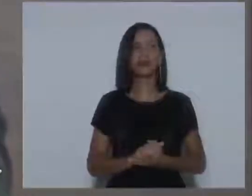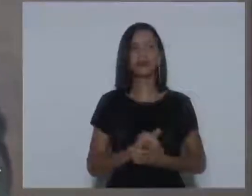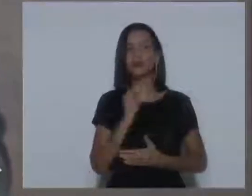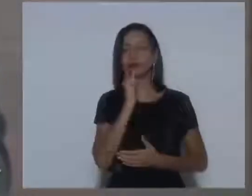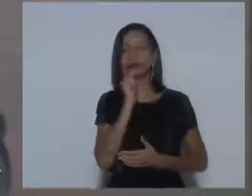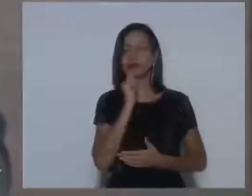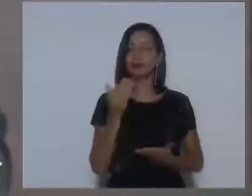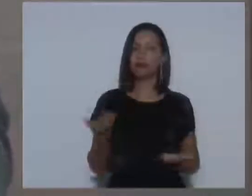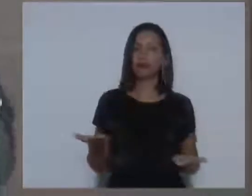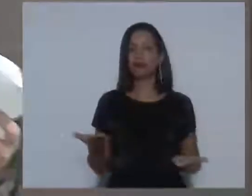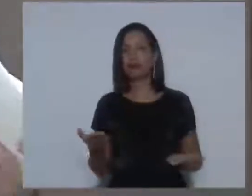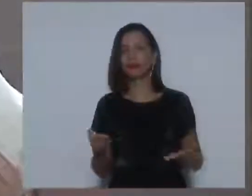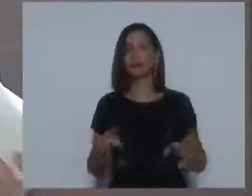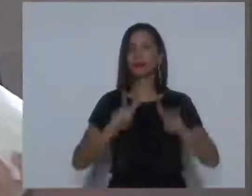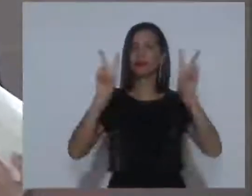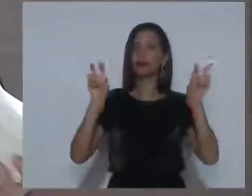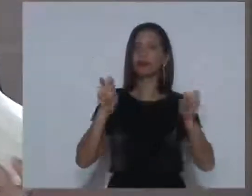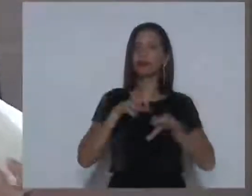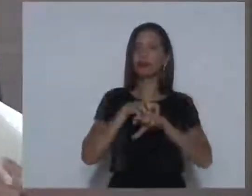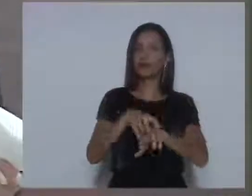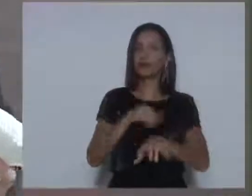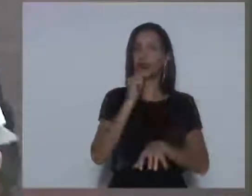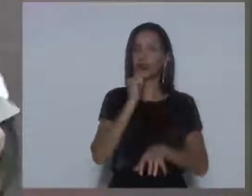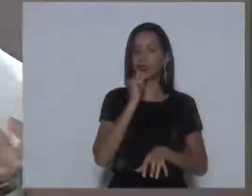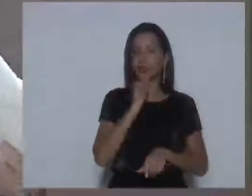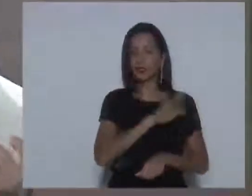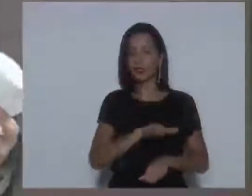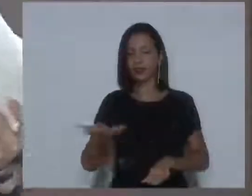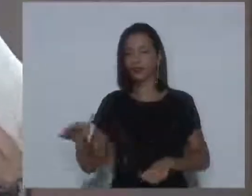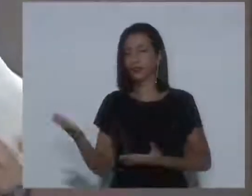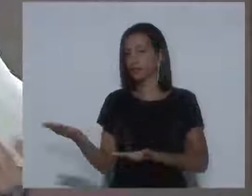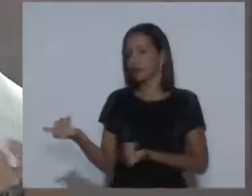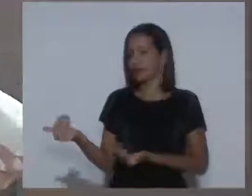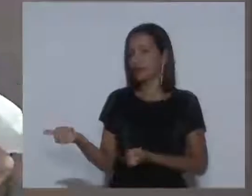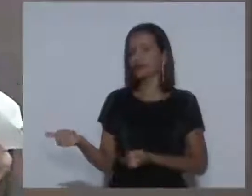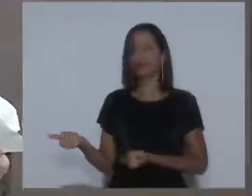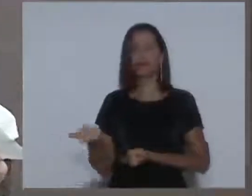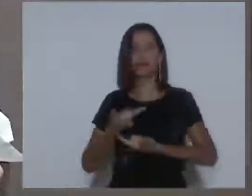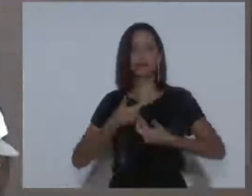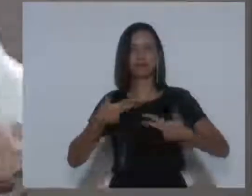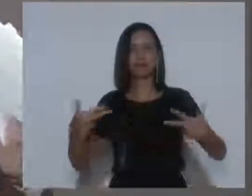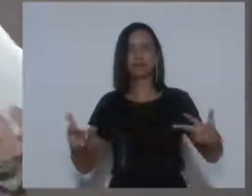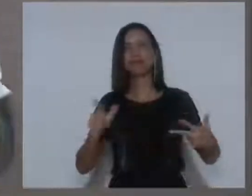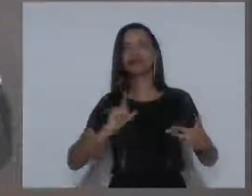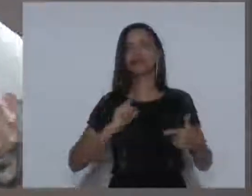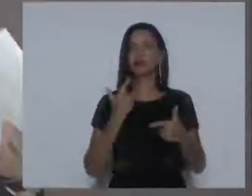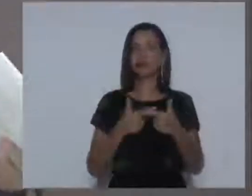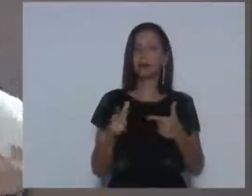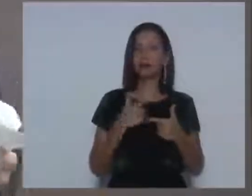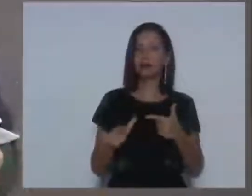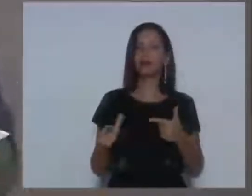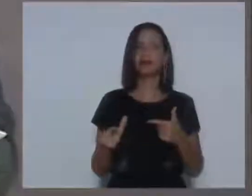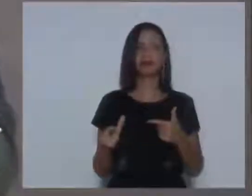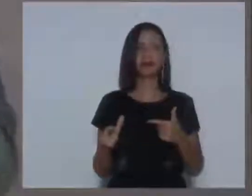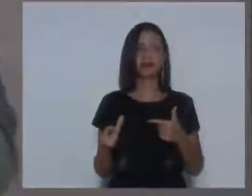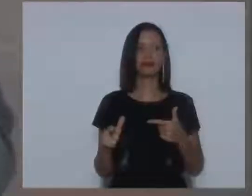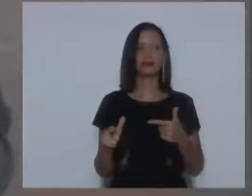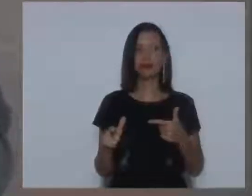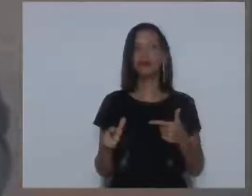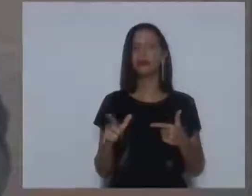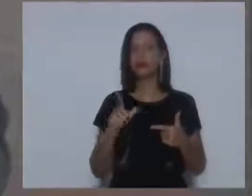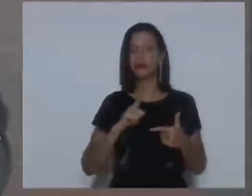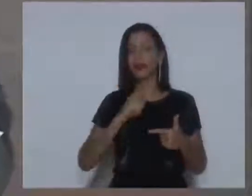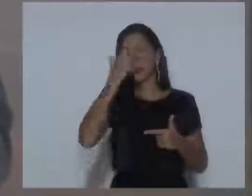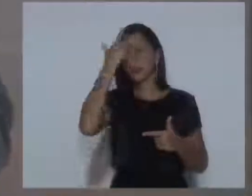da questão do transporte de crianças, jovens, etc., que tem problema crônico de mobilidade, pessoas